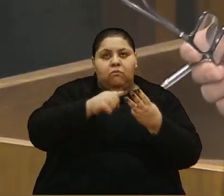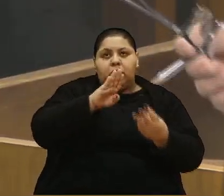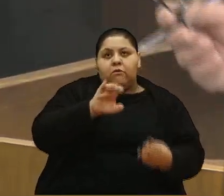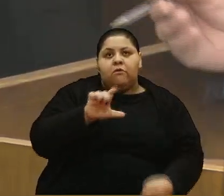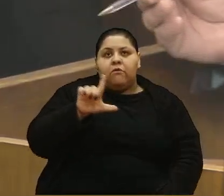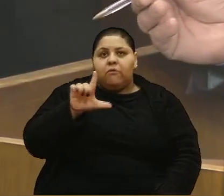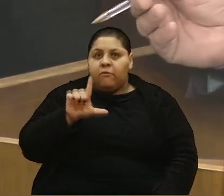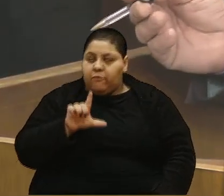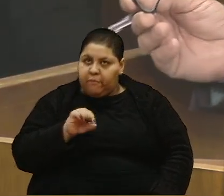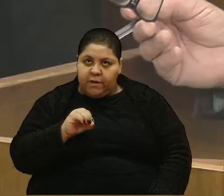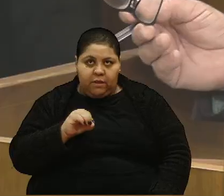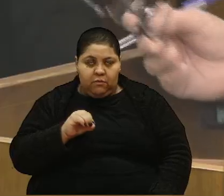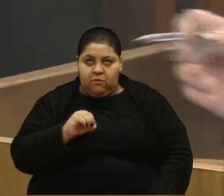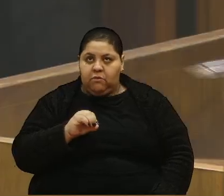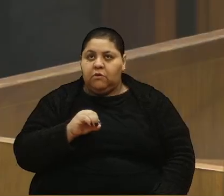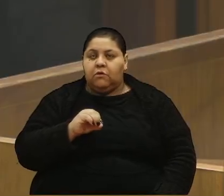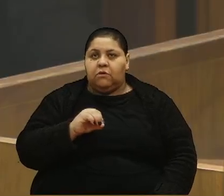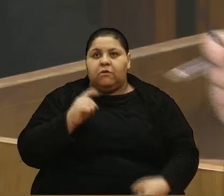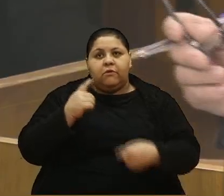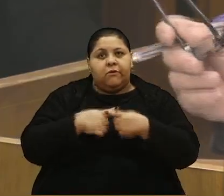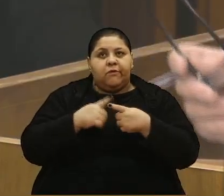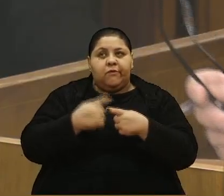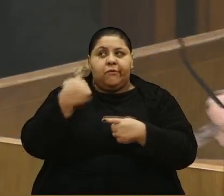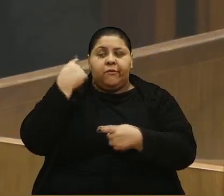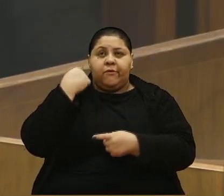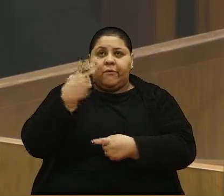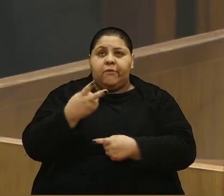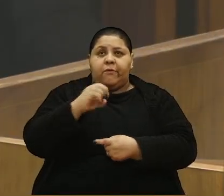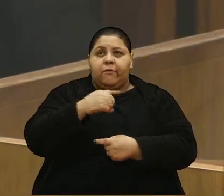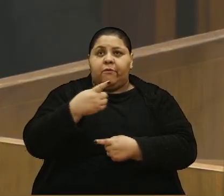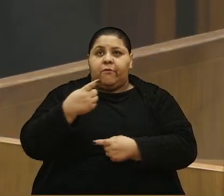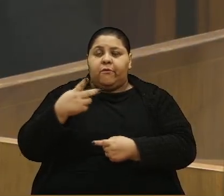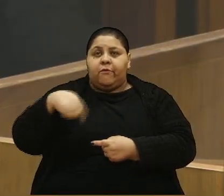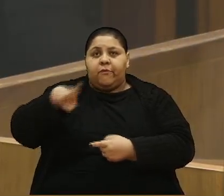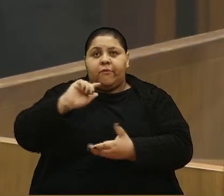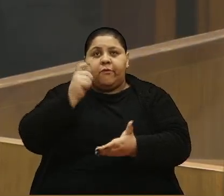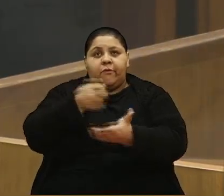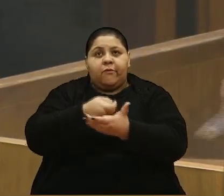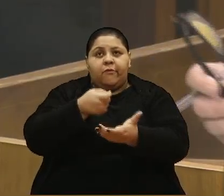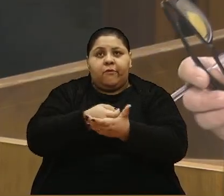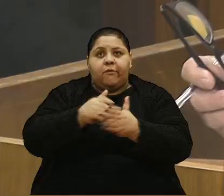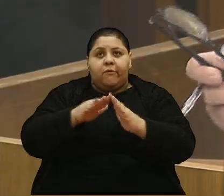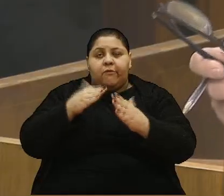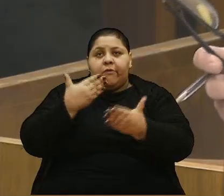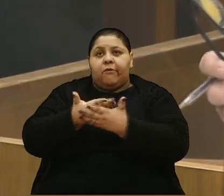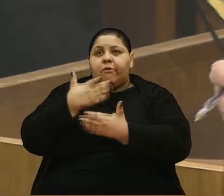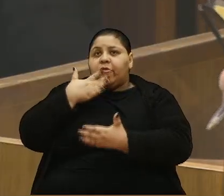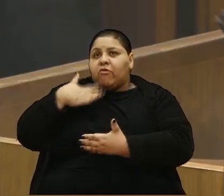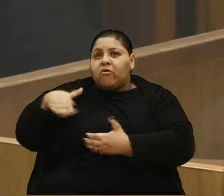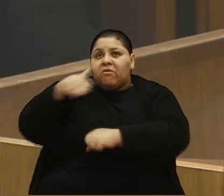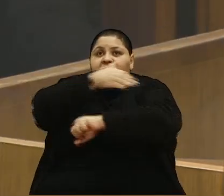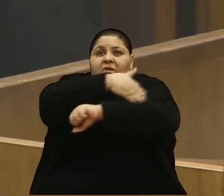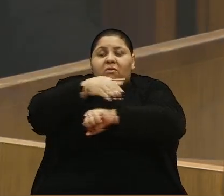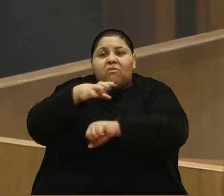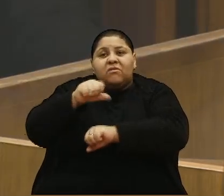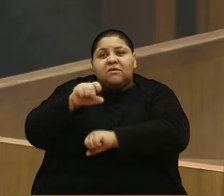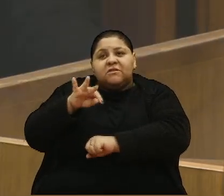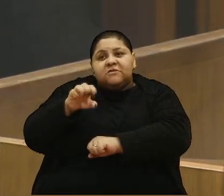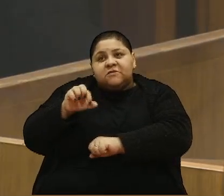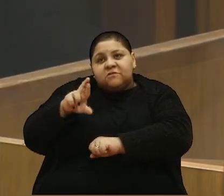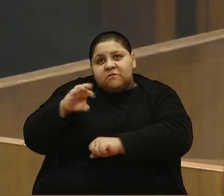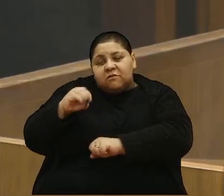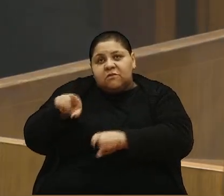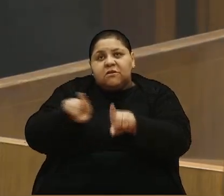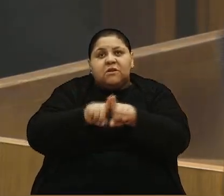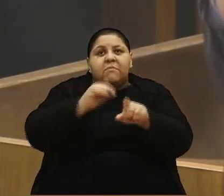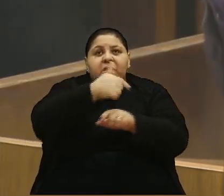no bairro Belo Horizonte, porque desde 2012 nós estamos lutando por uma escola infantil na Rua dos Cesteiros, e outra também no